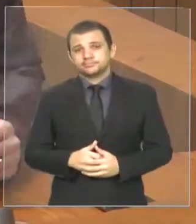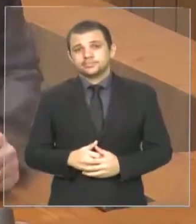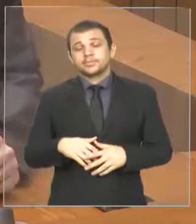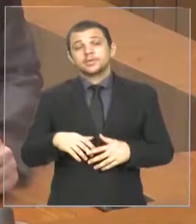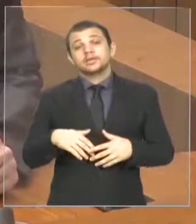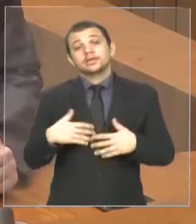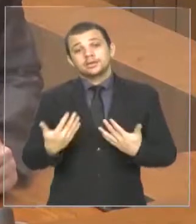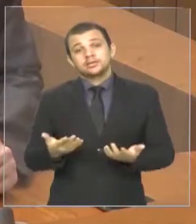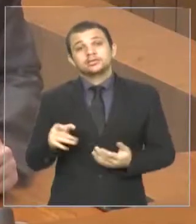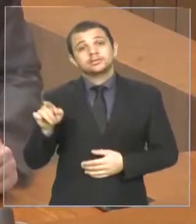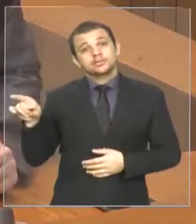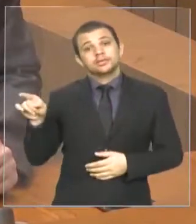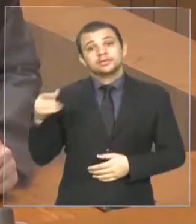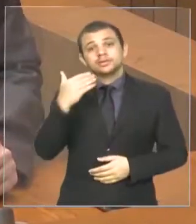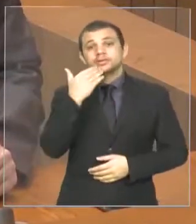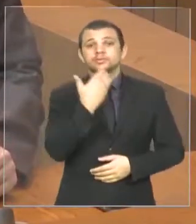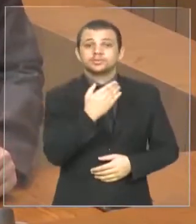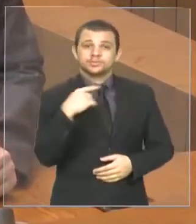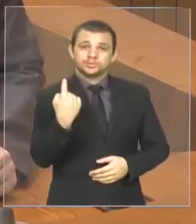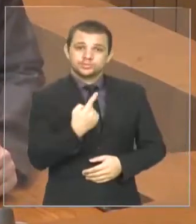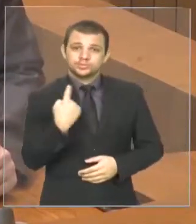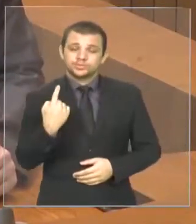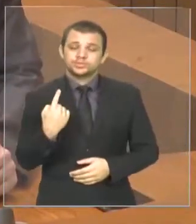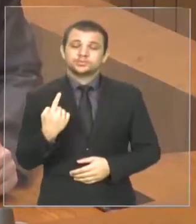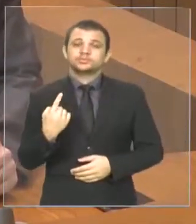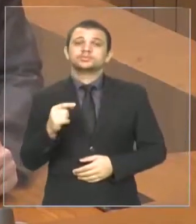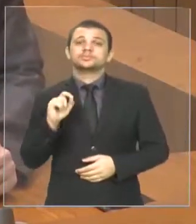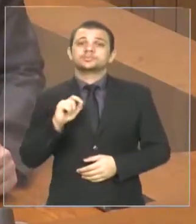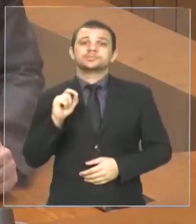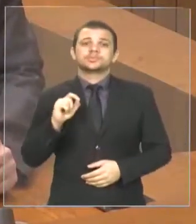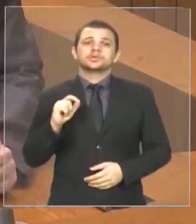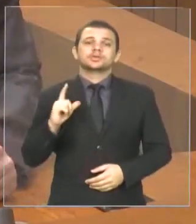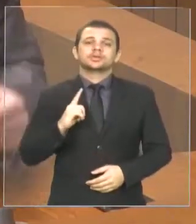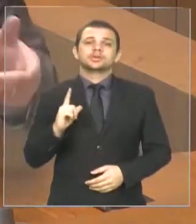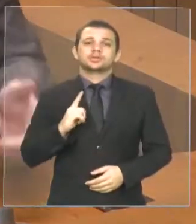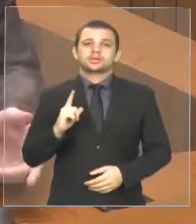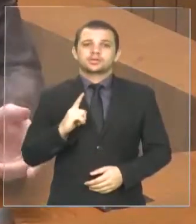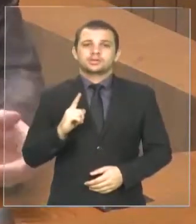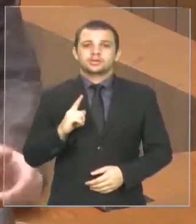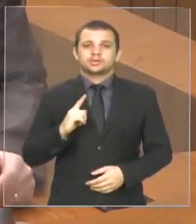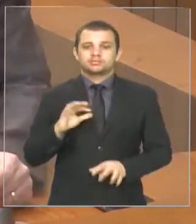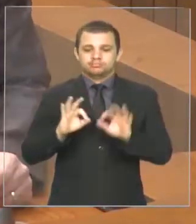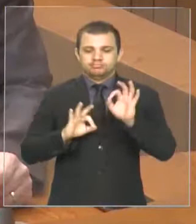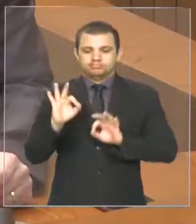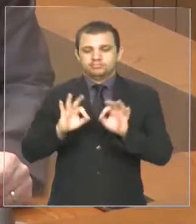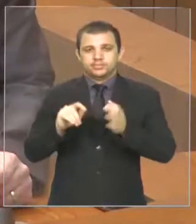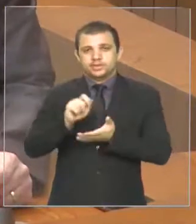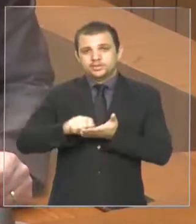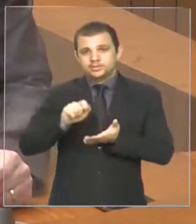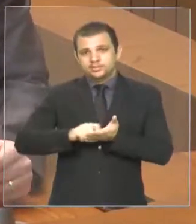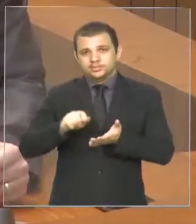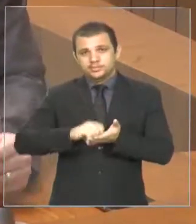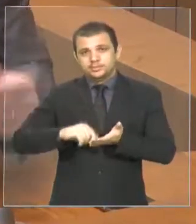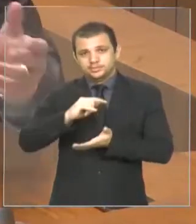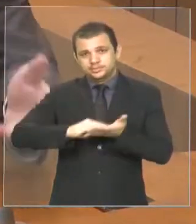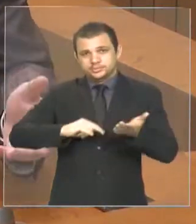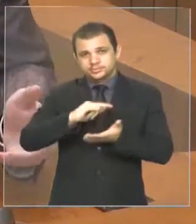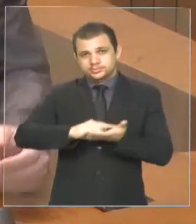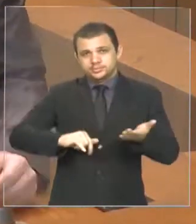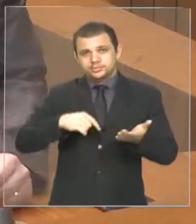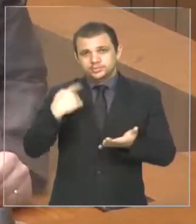Assim, ele nos pediu, finalmente, que formalizasse o que